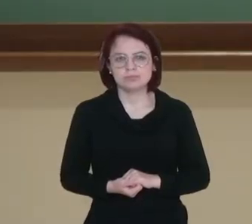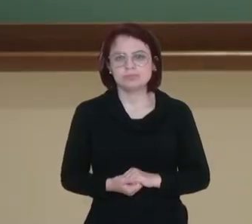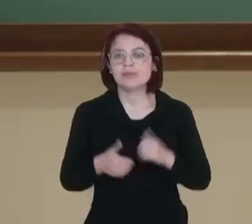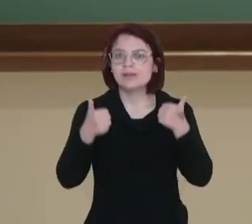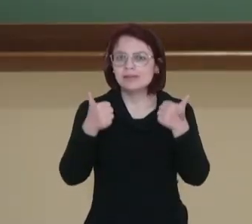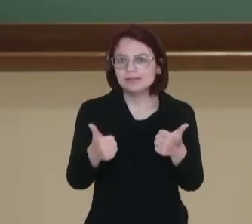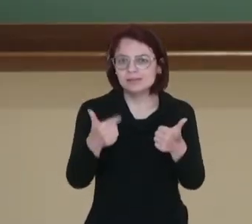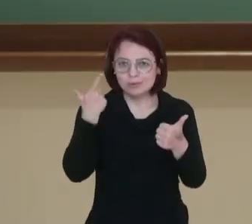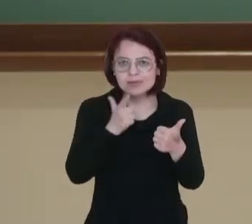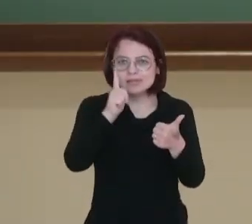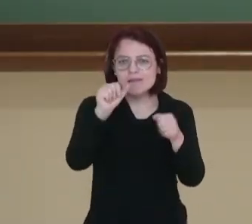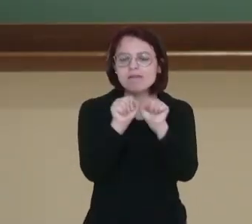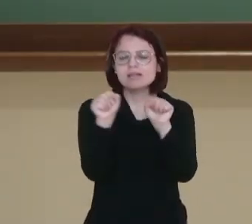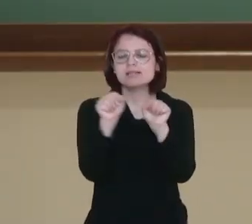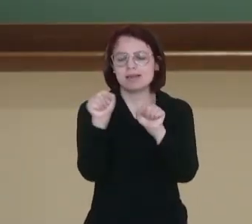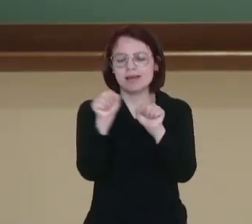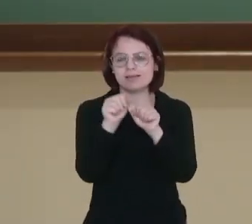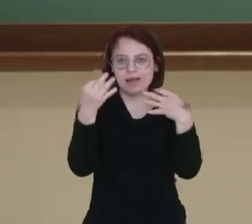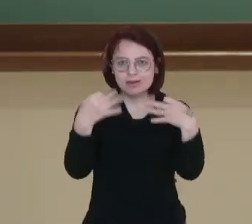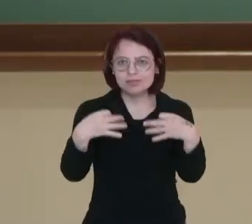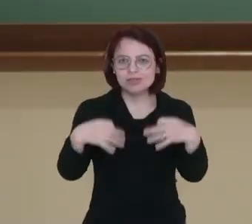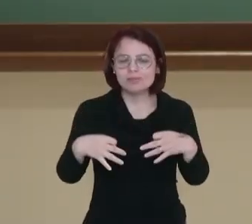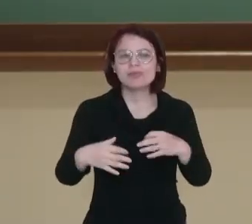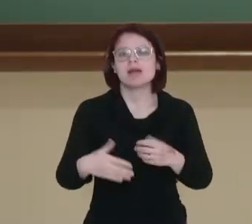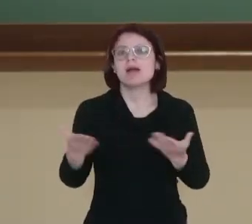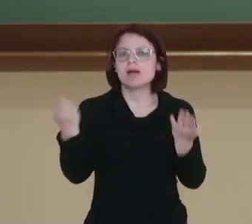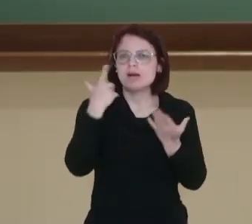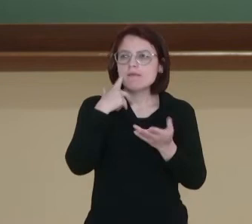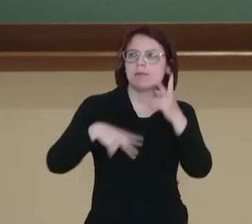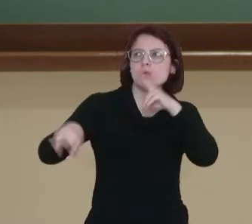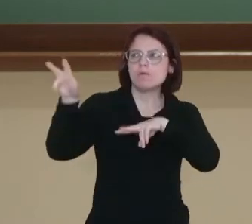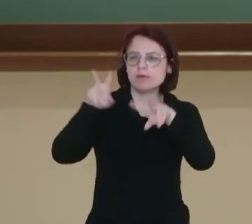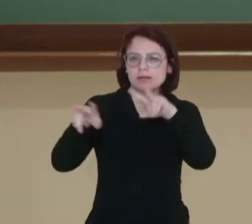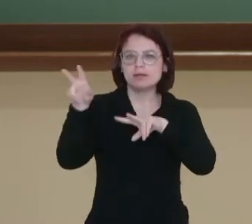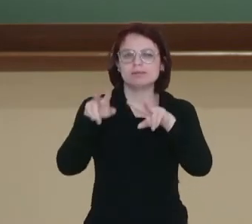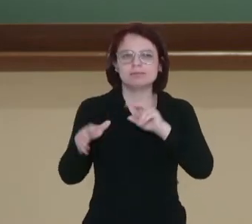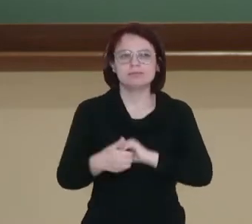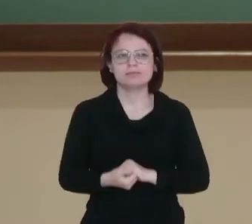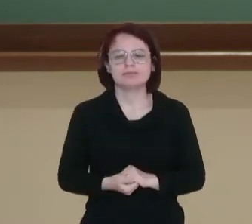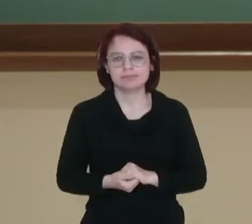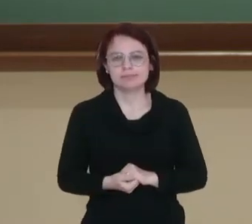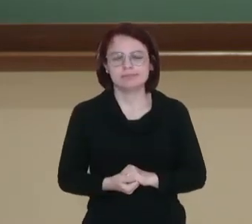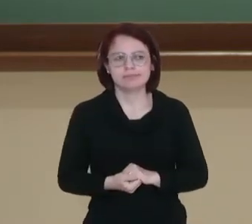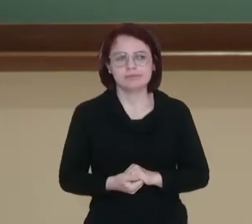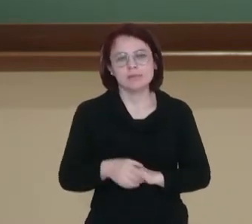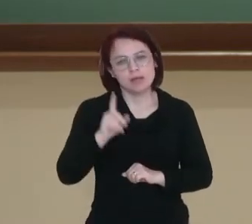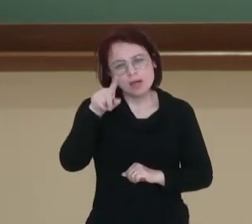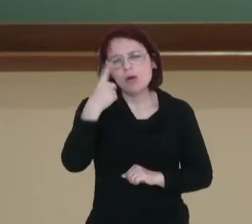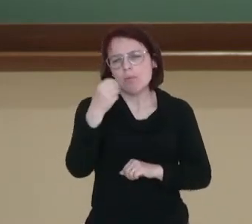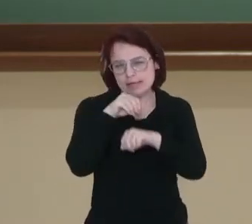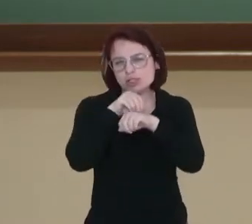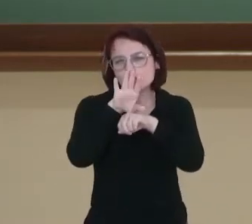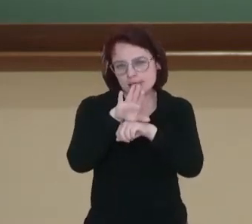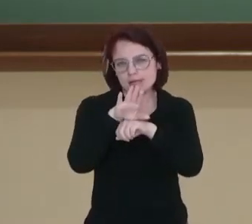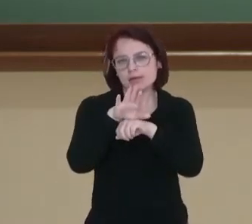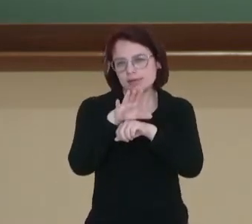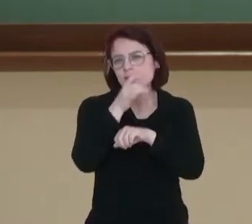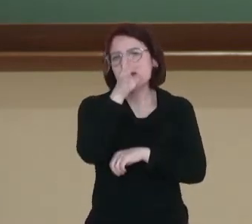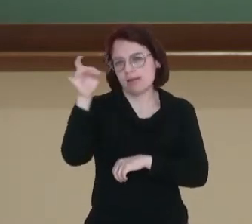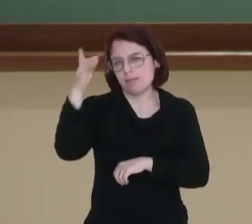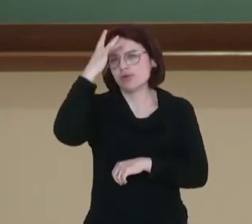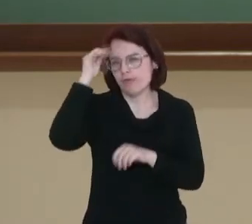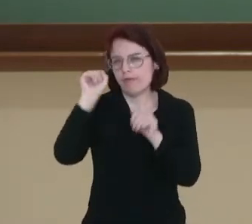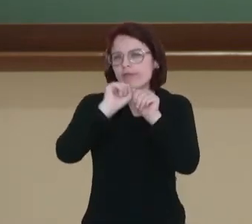Beleza, e aí, conseguiu fazer tudo certinho? Vamos conferir aqui uma sugestão, né? Claro, cada um fez de uma forma,